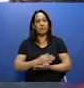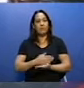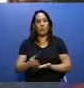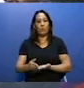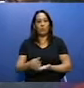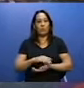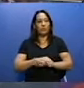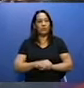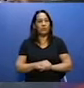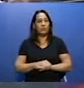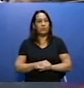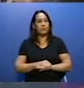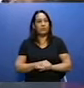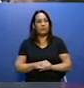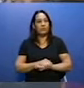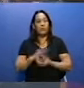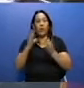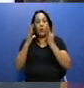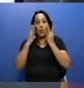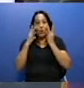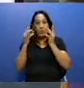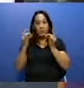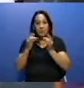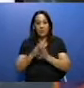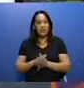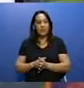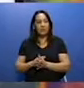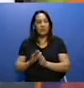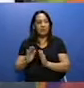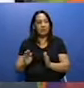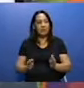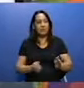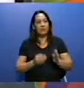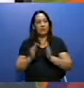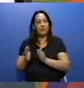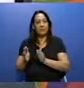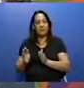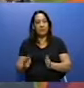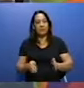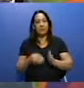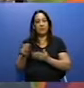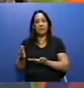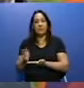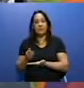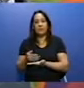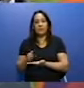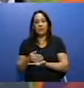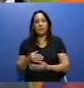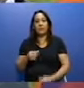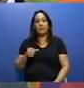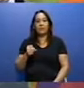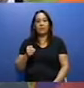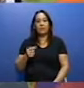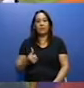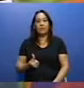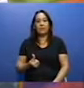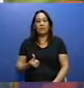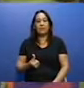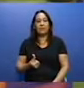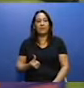Continuando. Lá na 86. Lembra na aula passada que